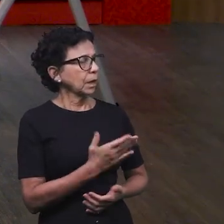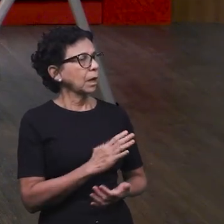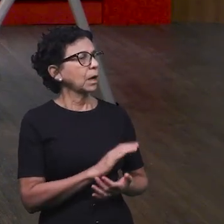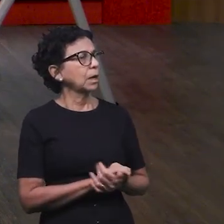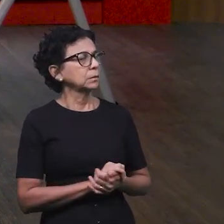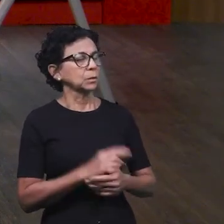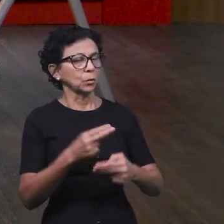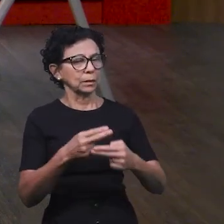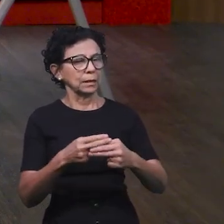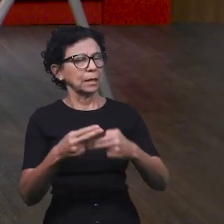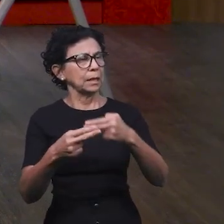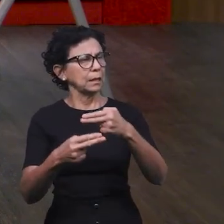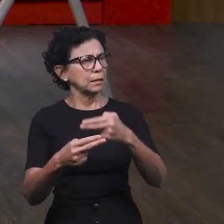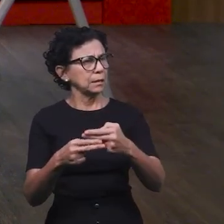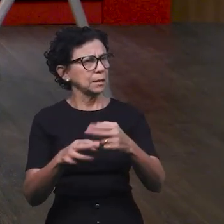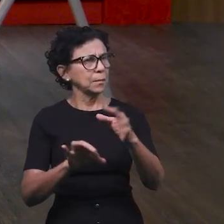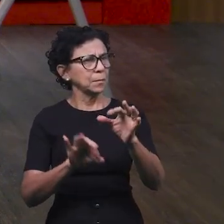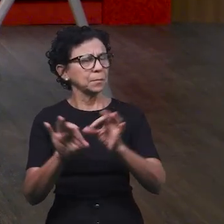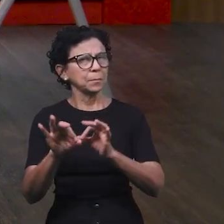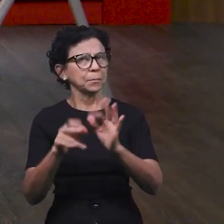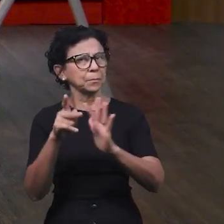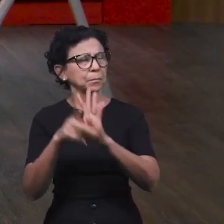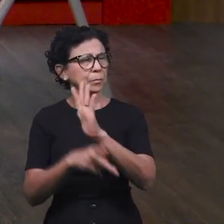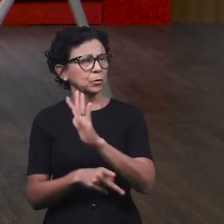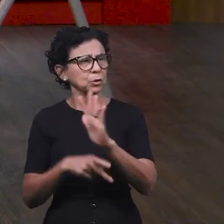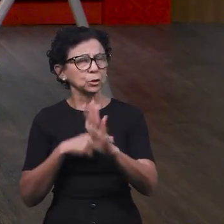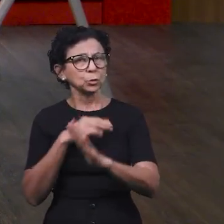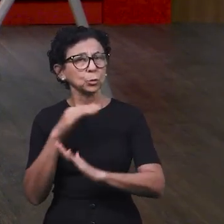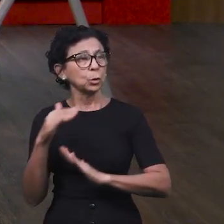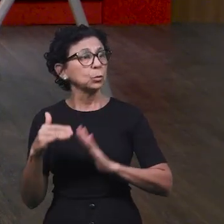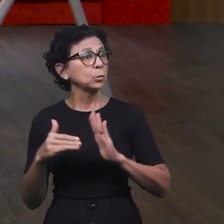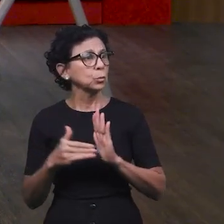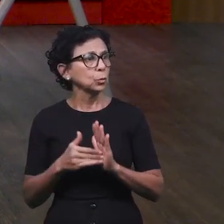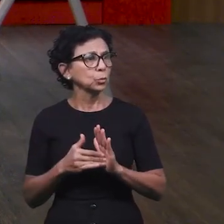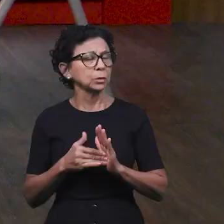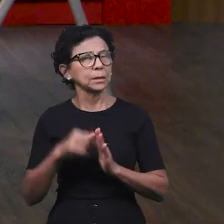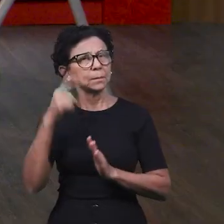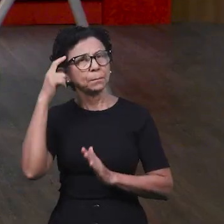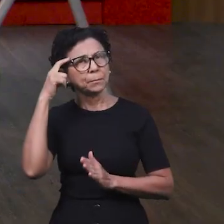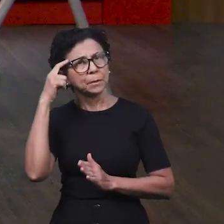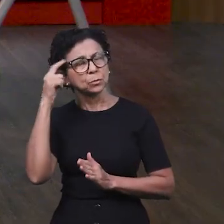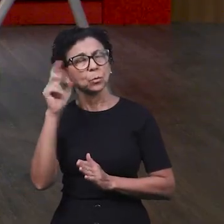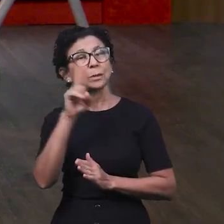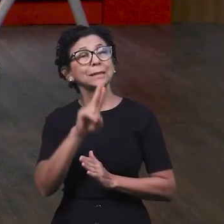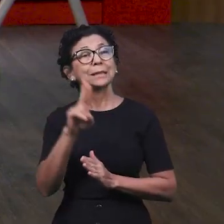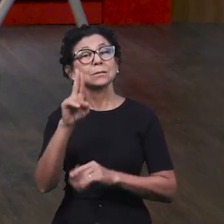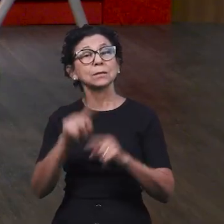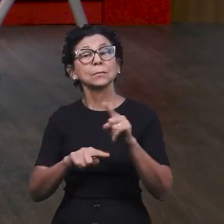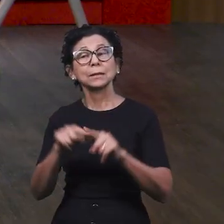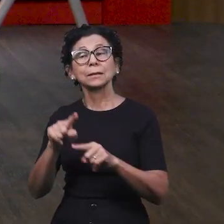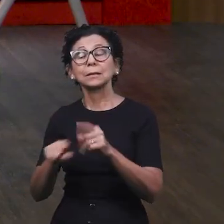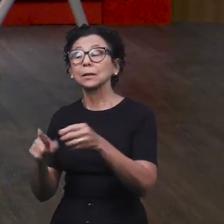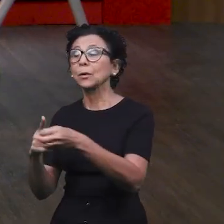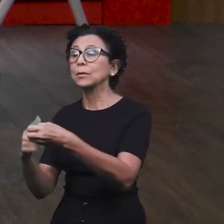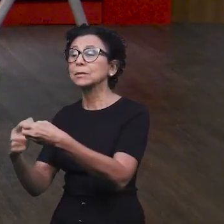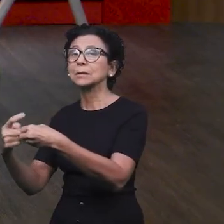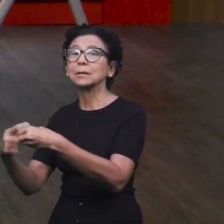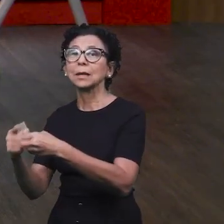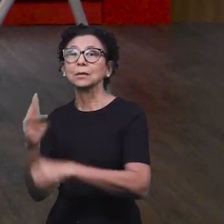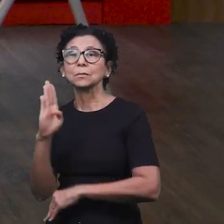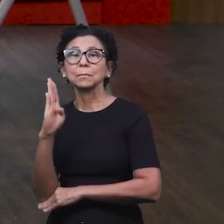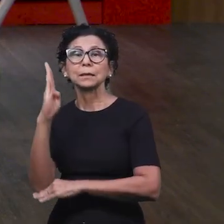questão de tempo, a questão da madeira, tudo isso já é o planejamento antes do empreendimento começar. Exatamente. Ele